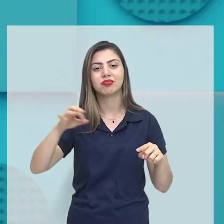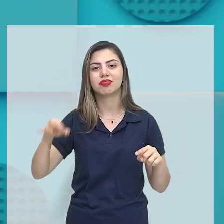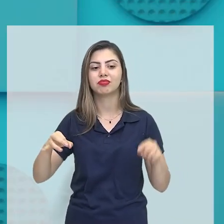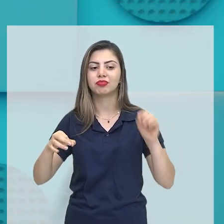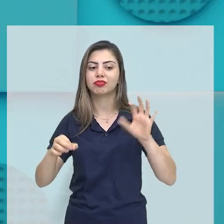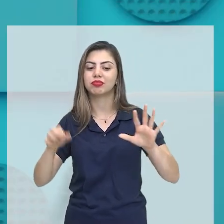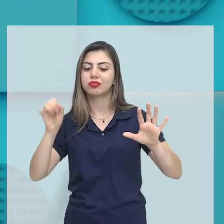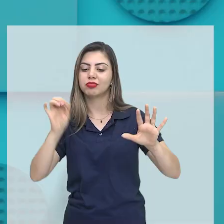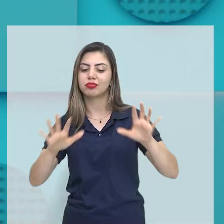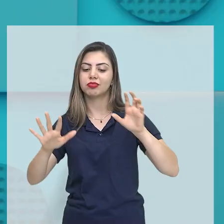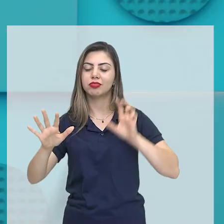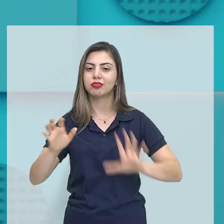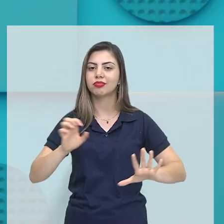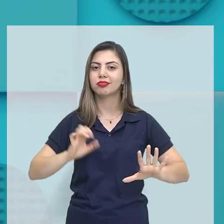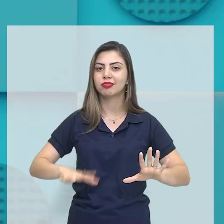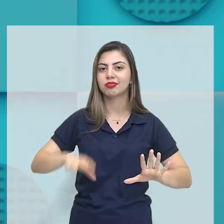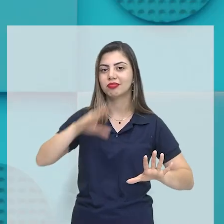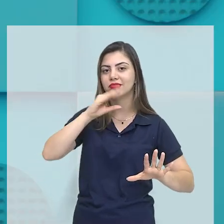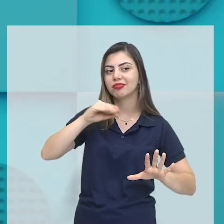Então,